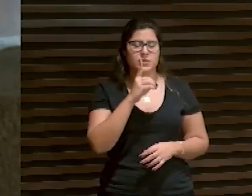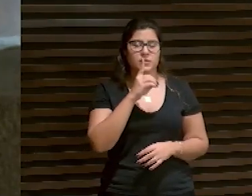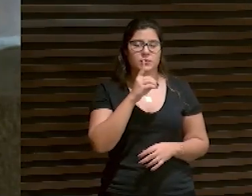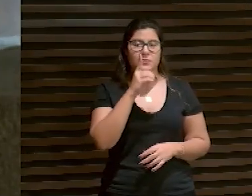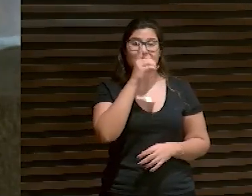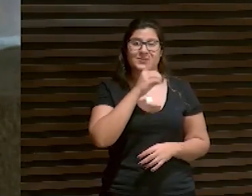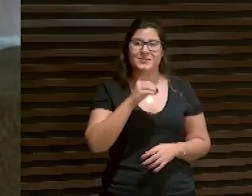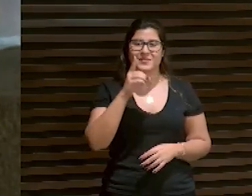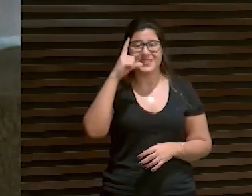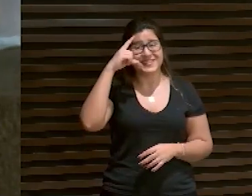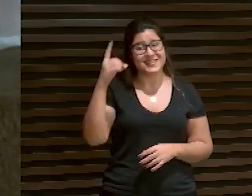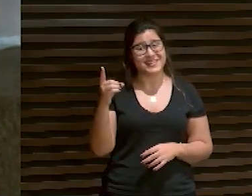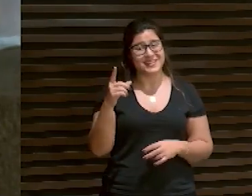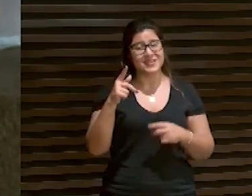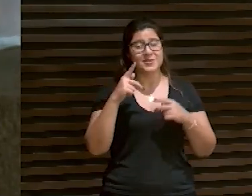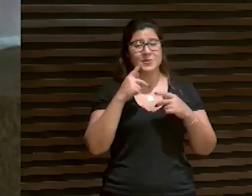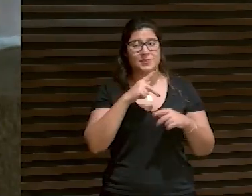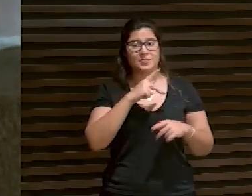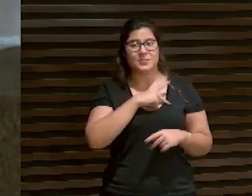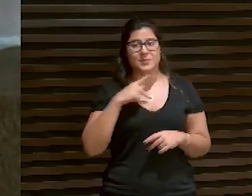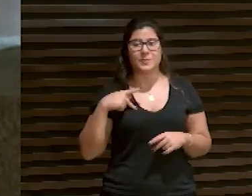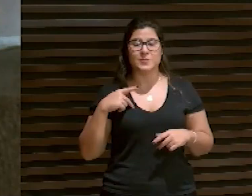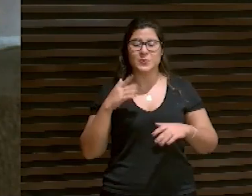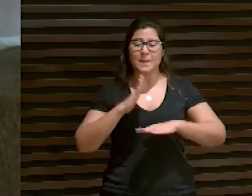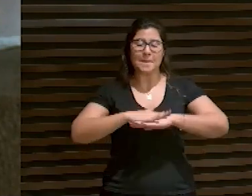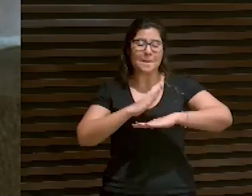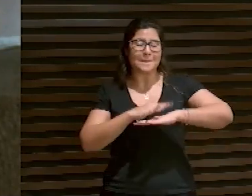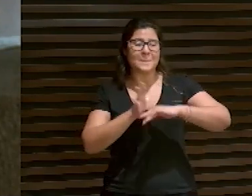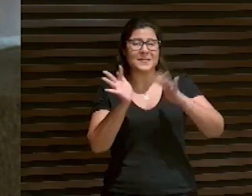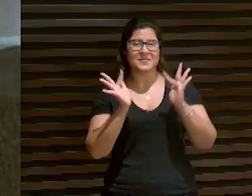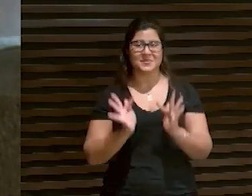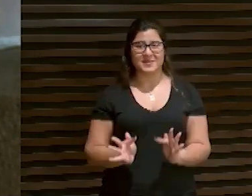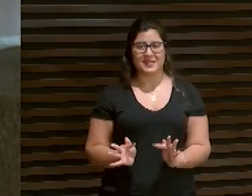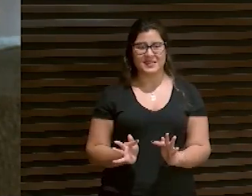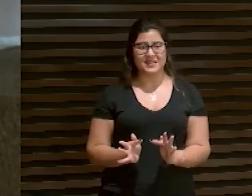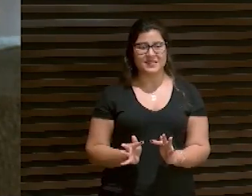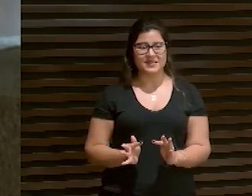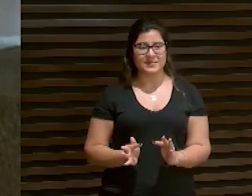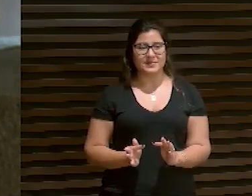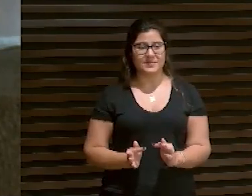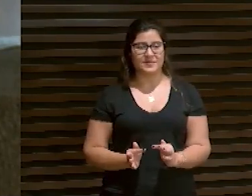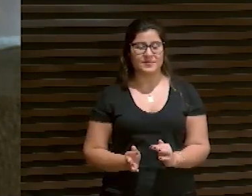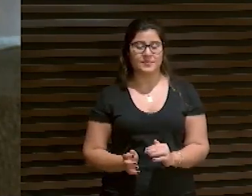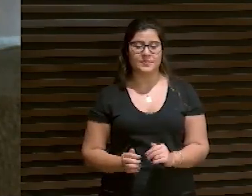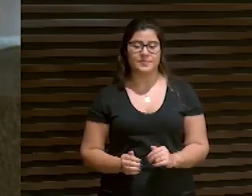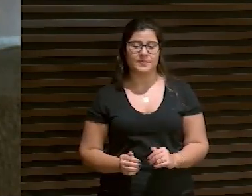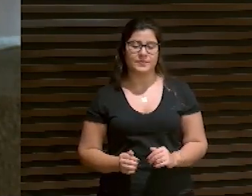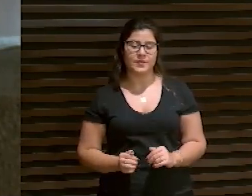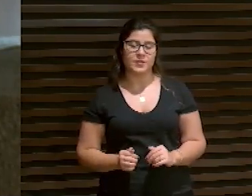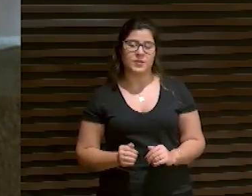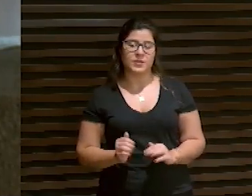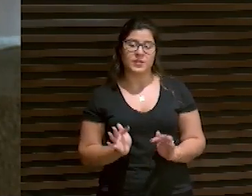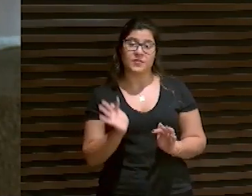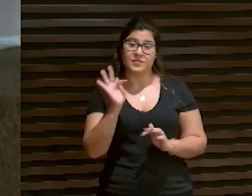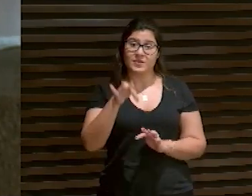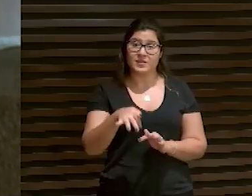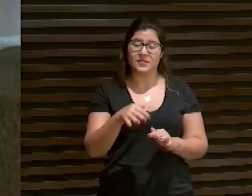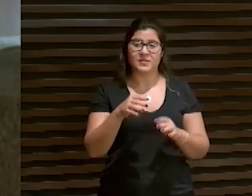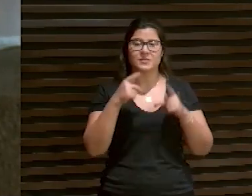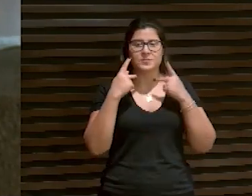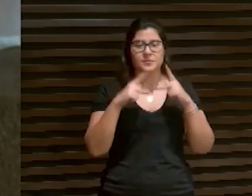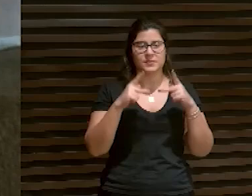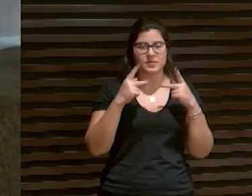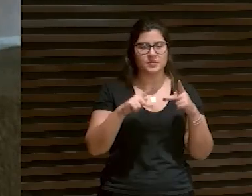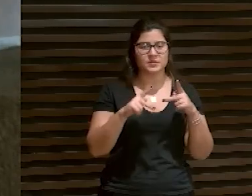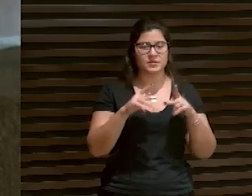o dia do domingo. O pastor está na igreja de manhã, o pastor está na igreja à noite. O pastor, depois do culto, quando finaliza a pregação, os irmãos vêm conversar com o